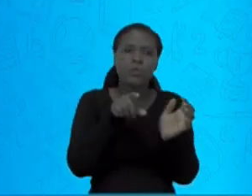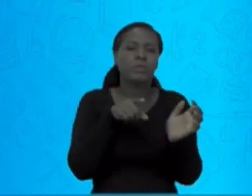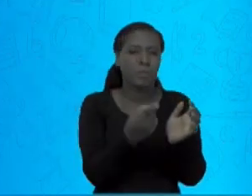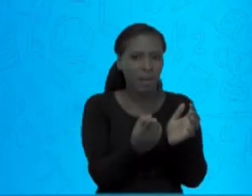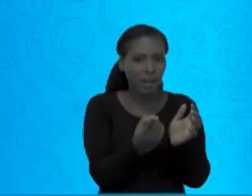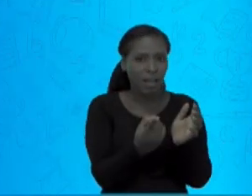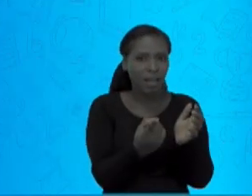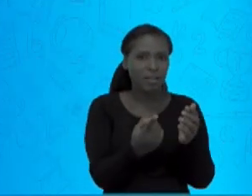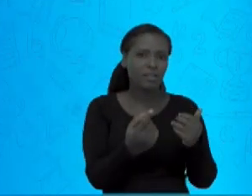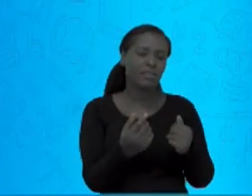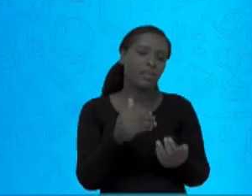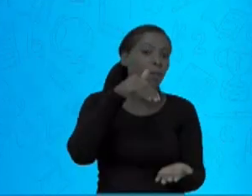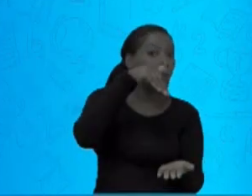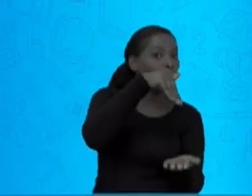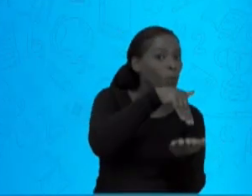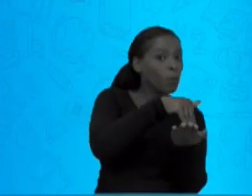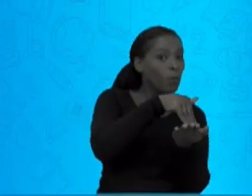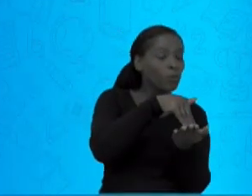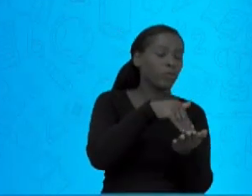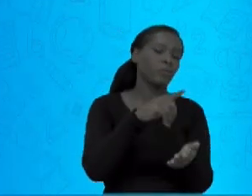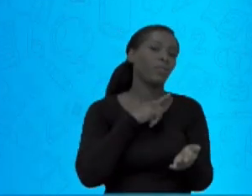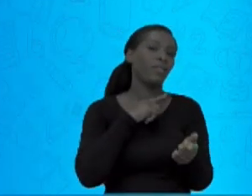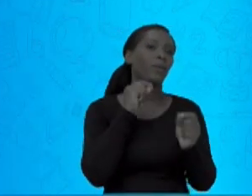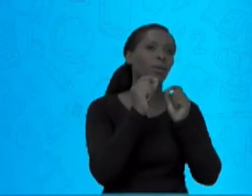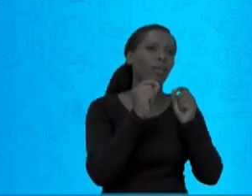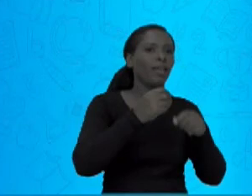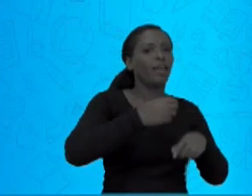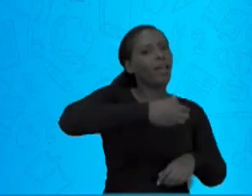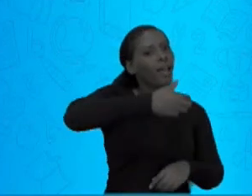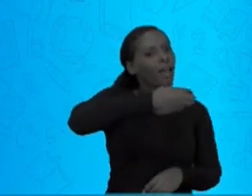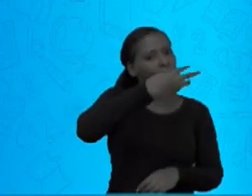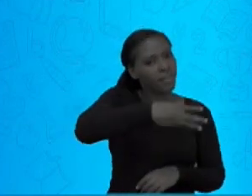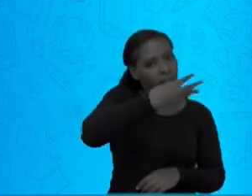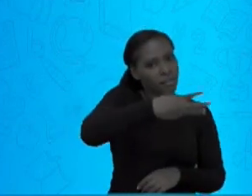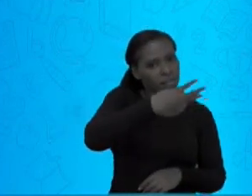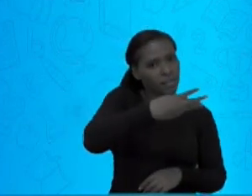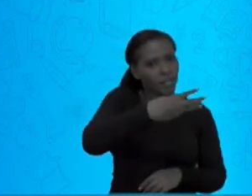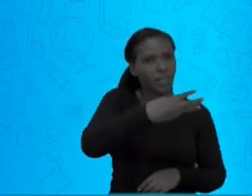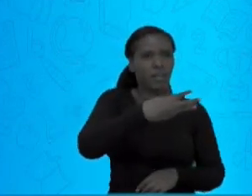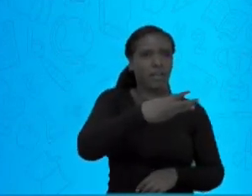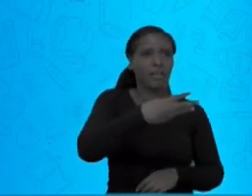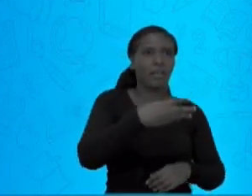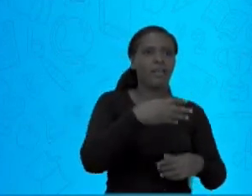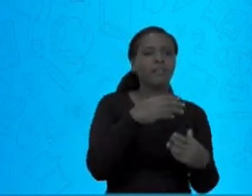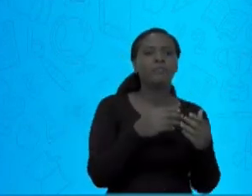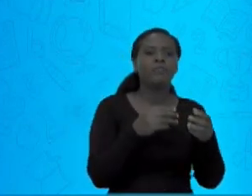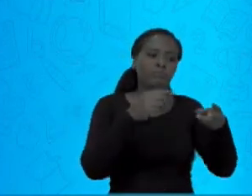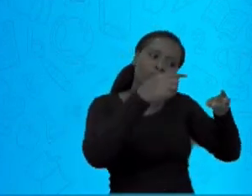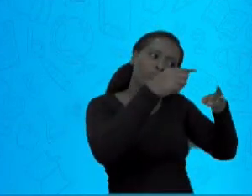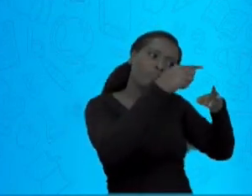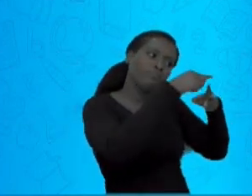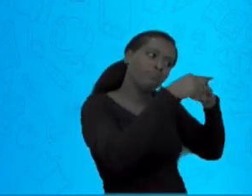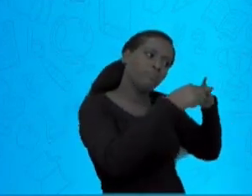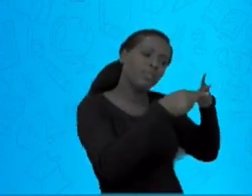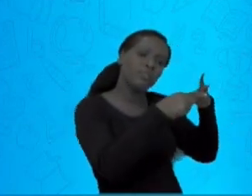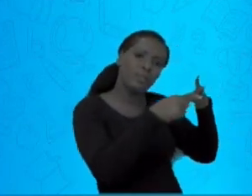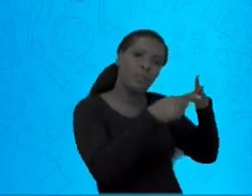último, aqui, nós temos a terceira classe, que é chamada a classe dos